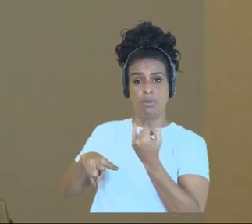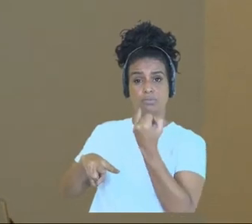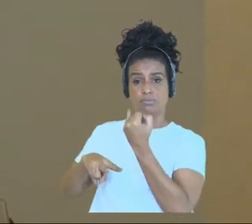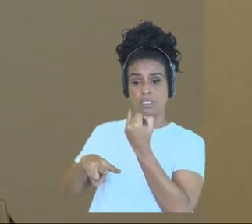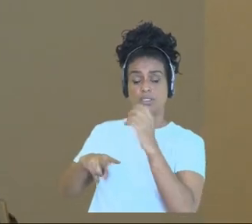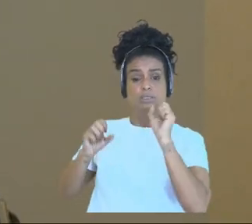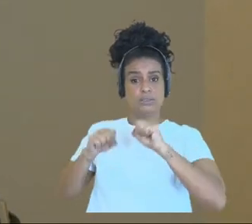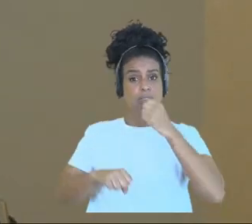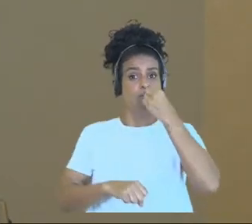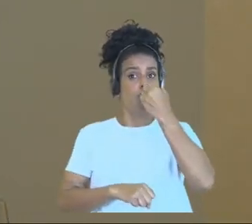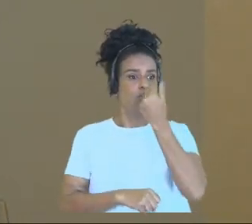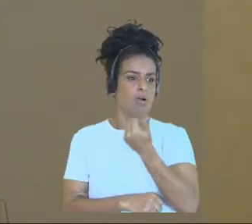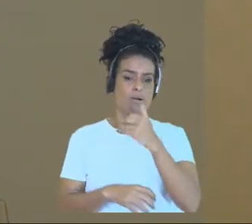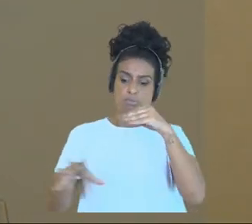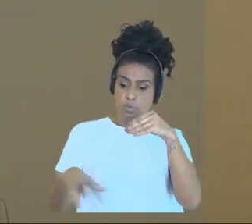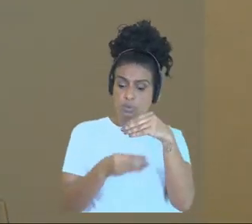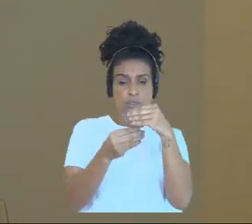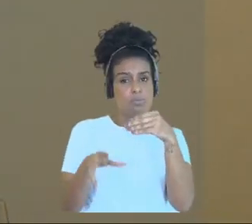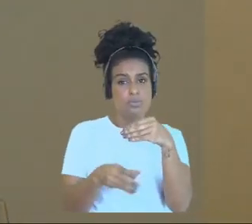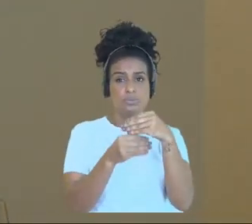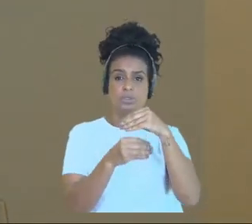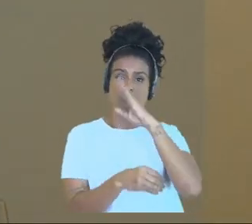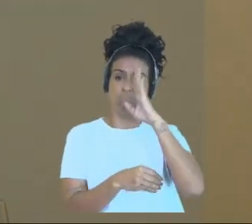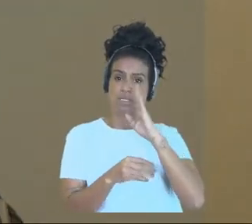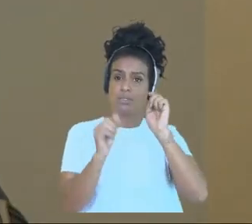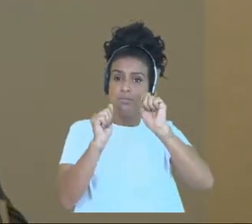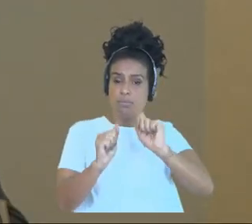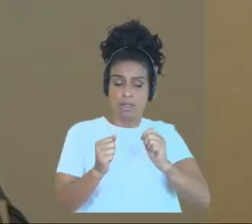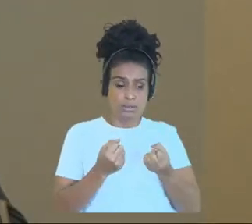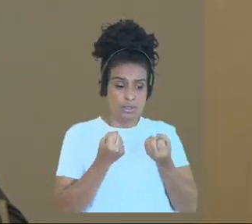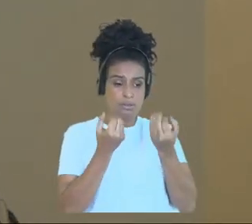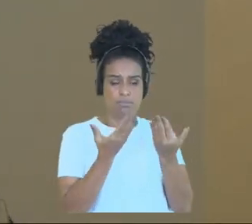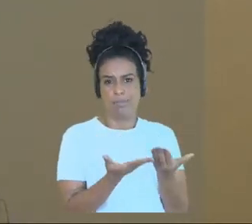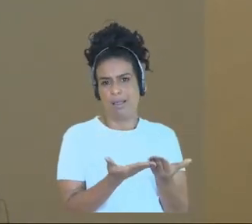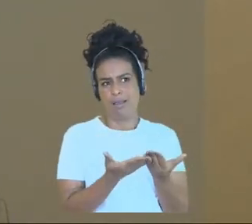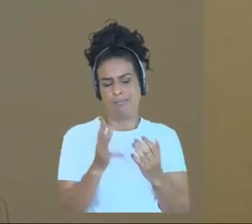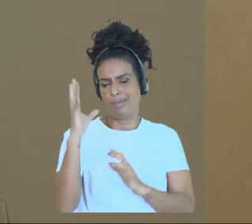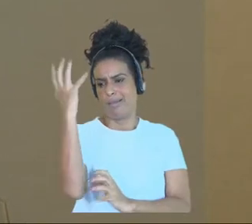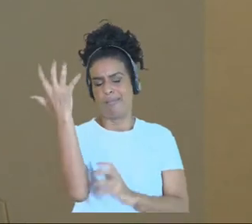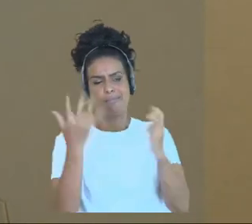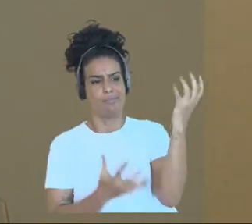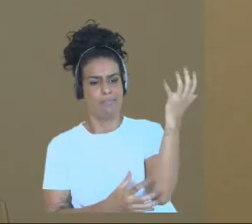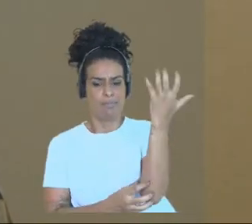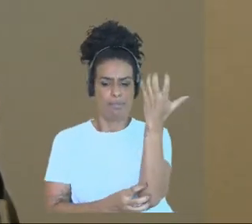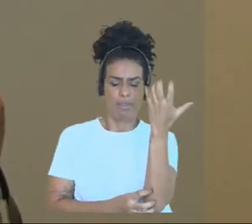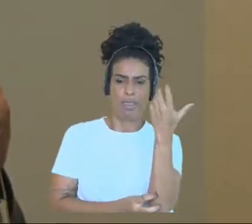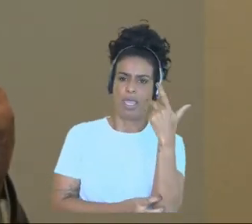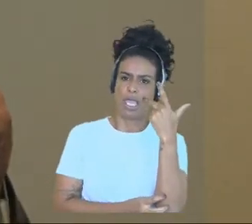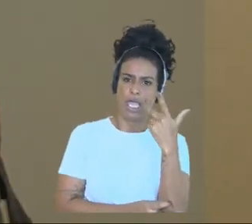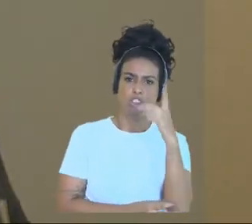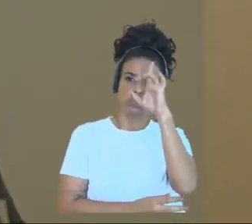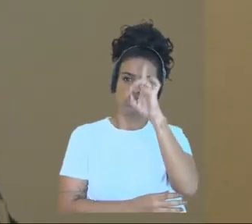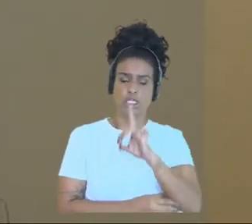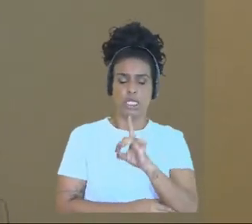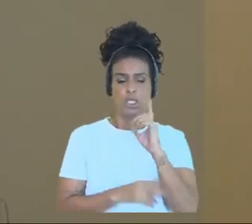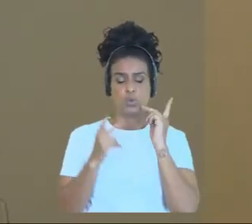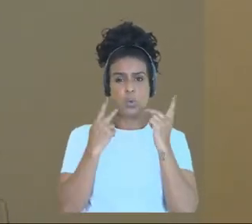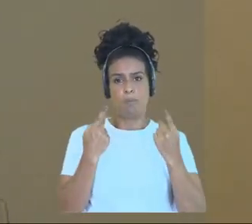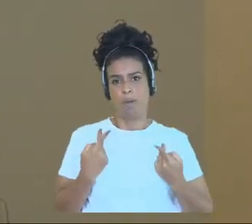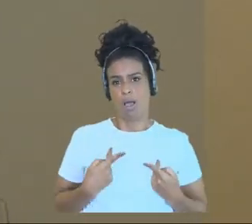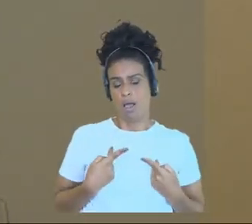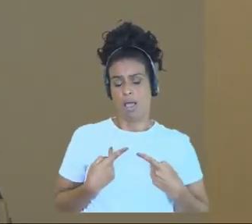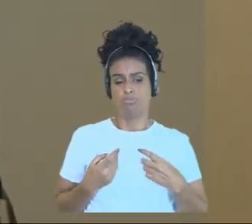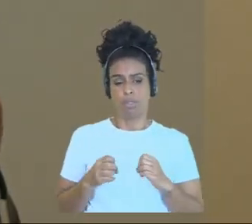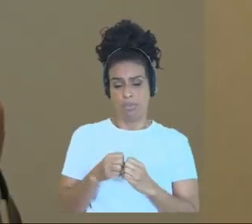se beneficia das contribuições que o Brasil pode dar. Em várias áreas, do meio ambiente a direitos humanos, passando por não proliferação nuclear